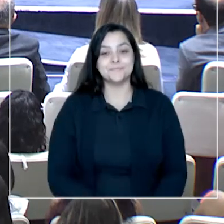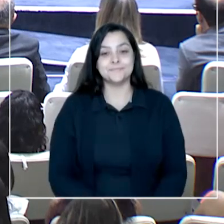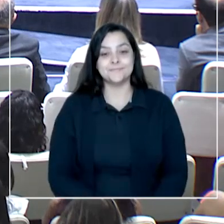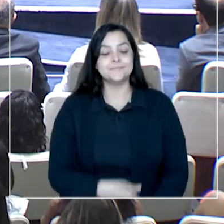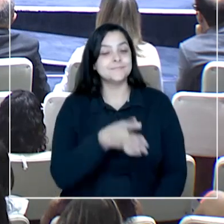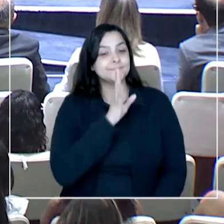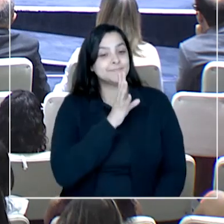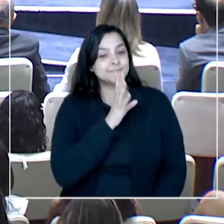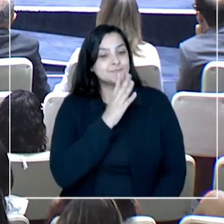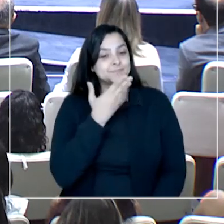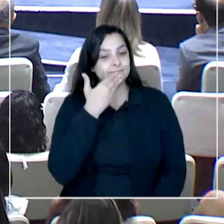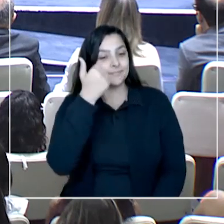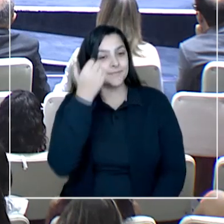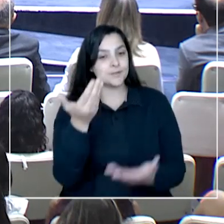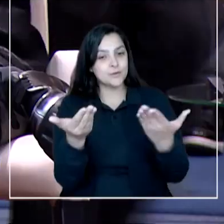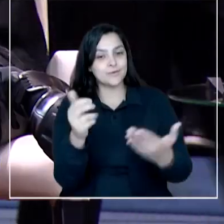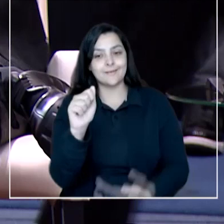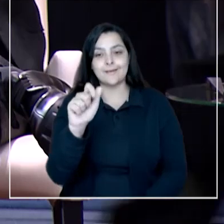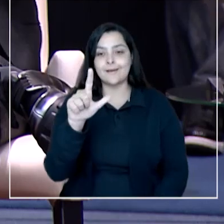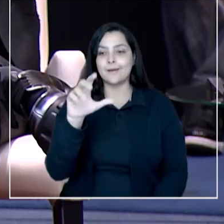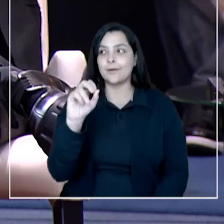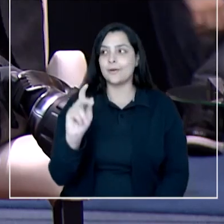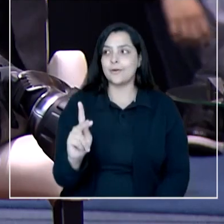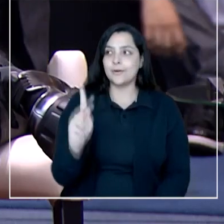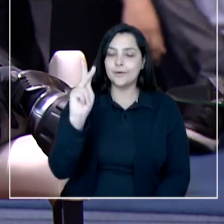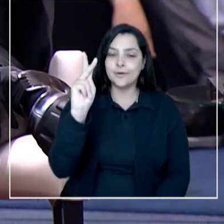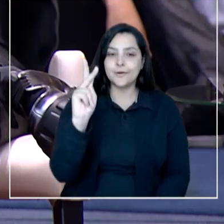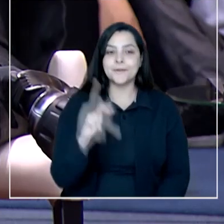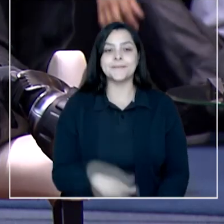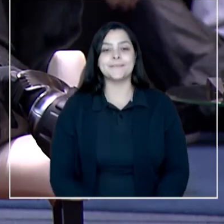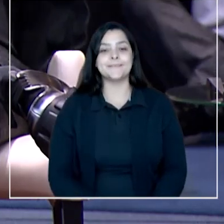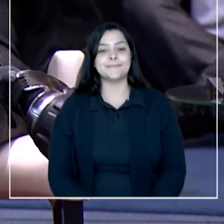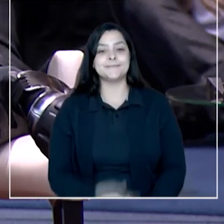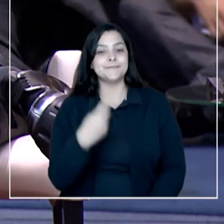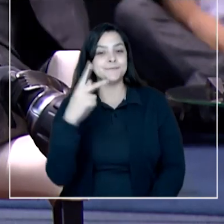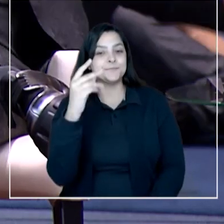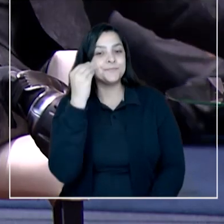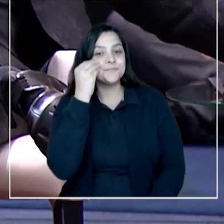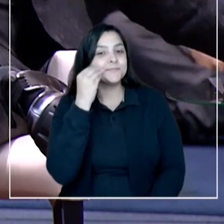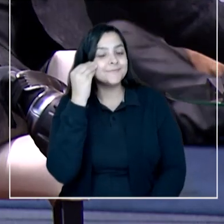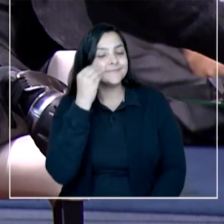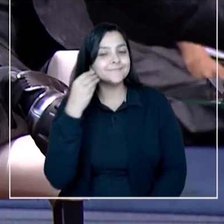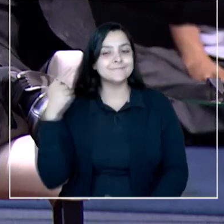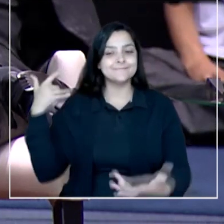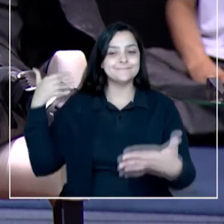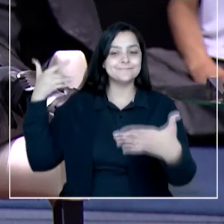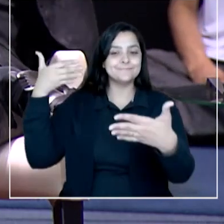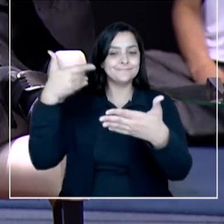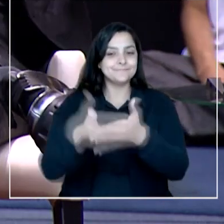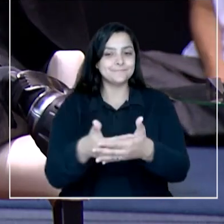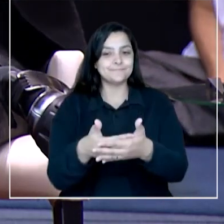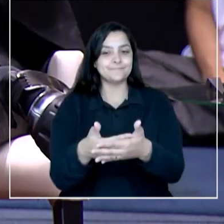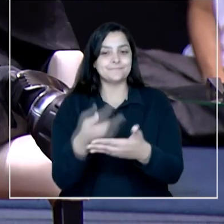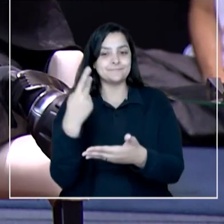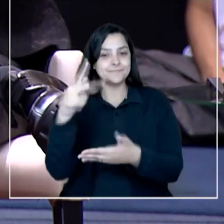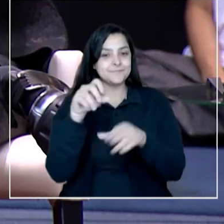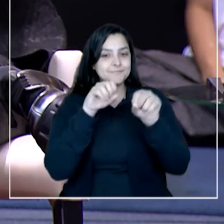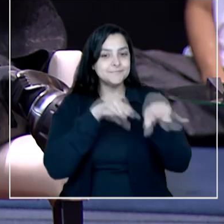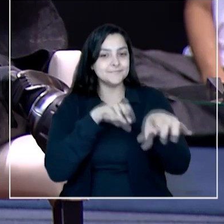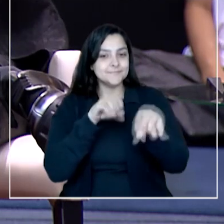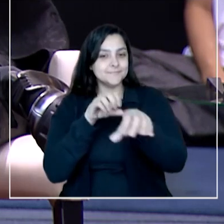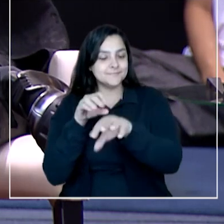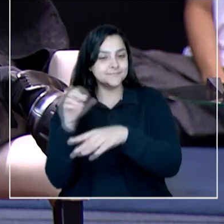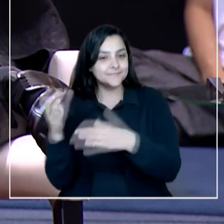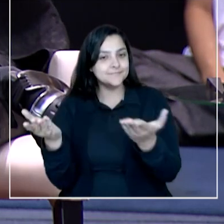conhecer melhor o Alok, ouvir a sua experiência, a sua trajetória, seus ensinamentos,